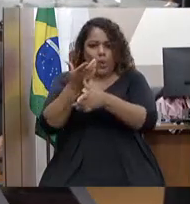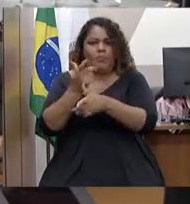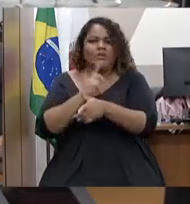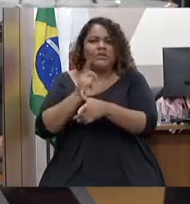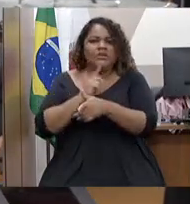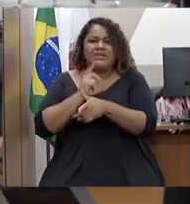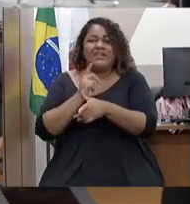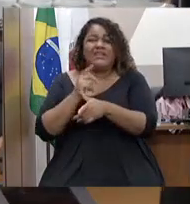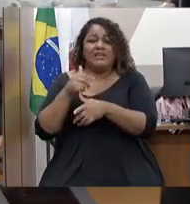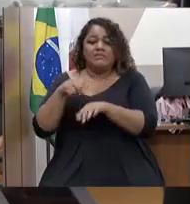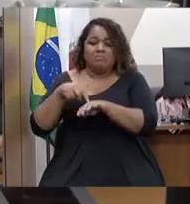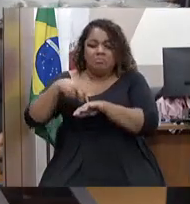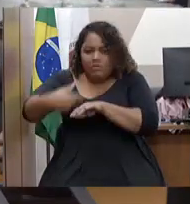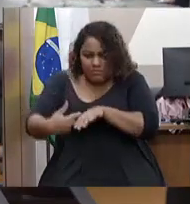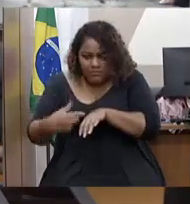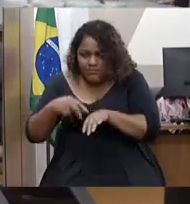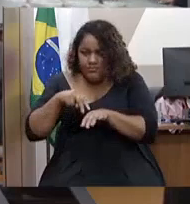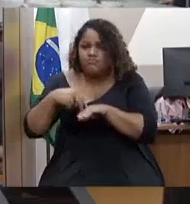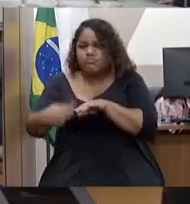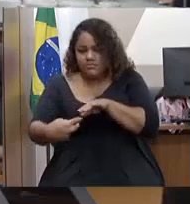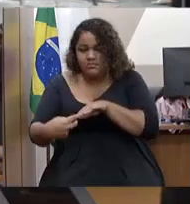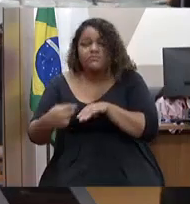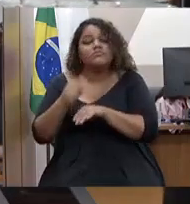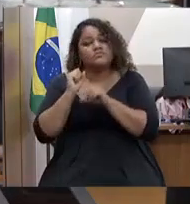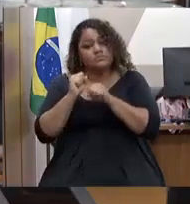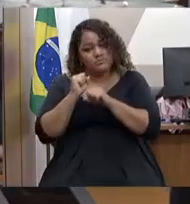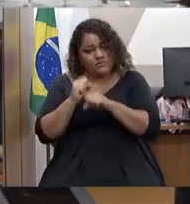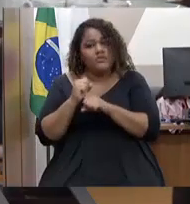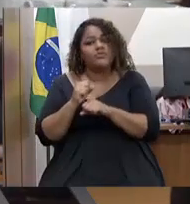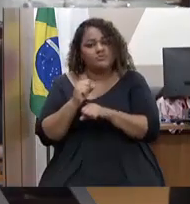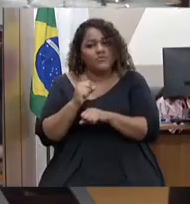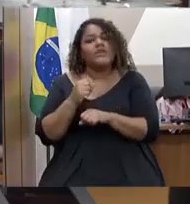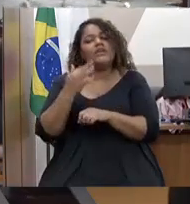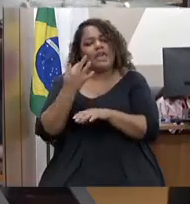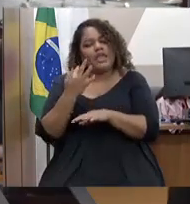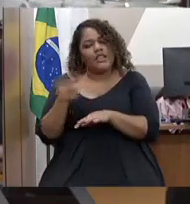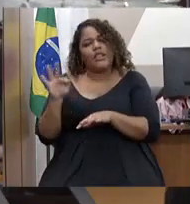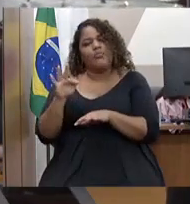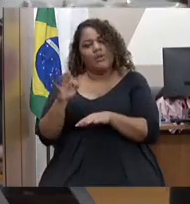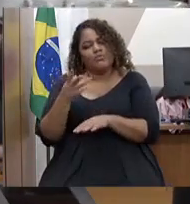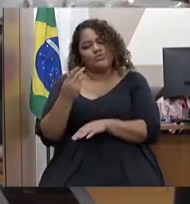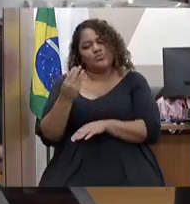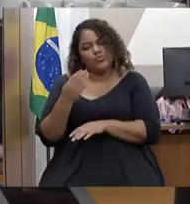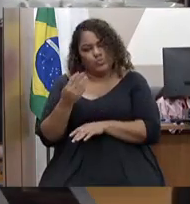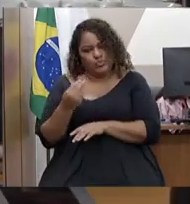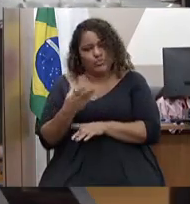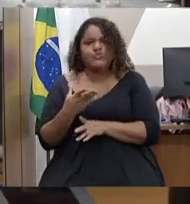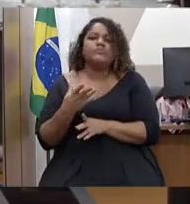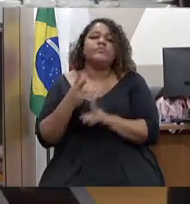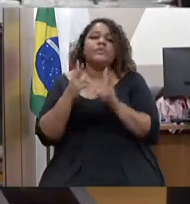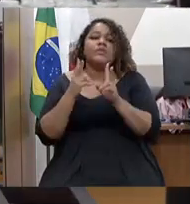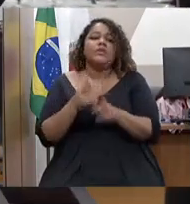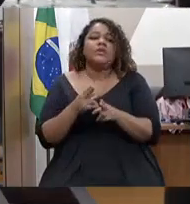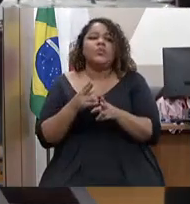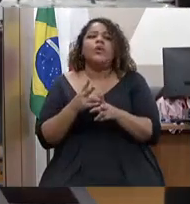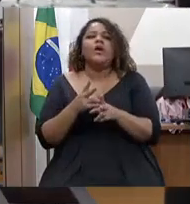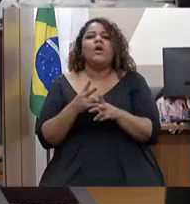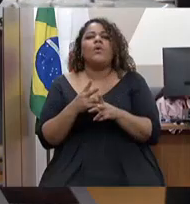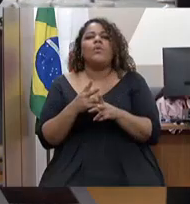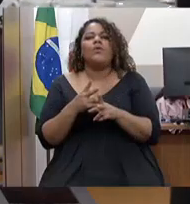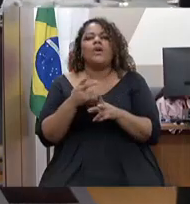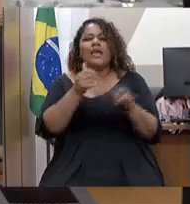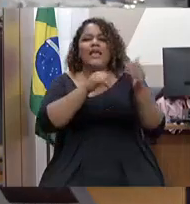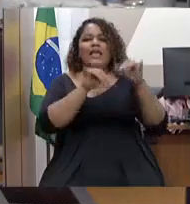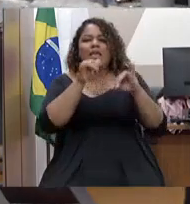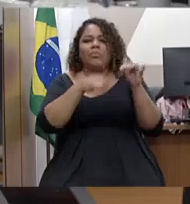você tem muitas oportunidades de queda isso machuca muitas pessoas assim como os agentes químicos que aparecem